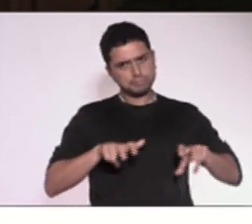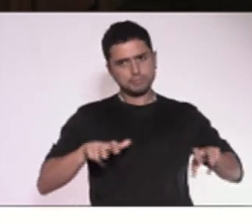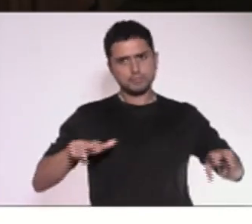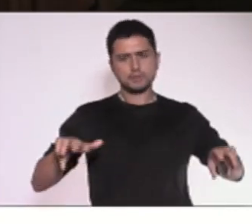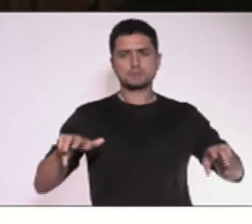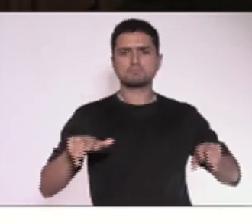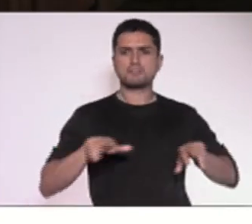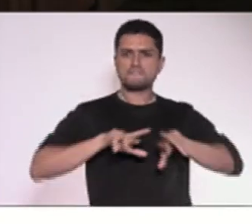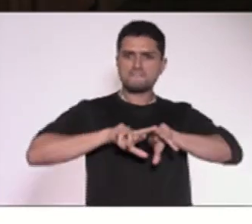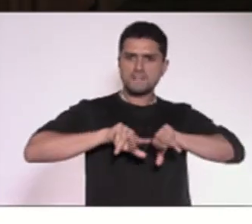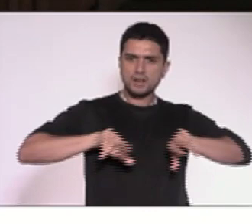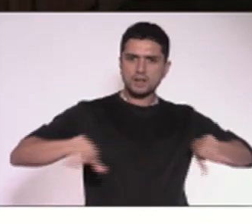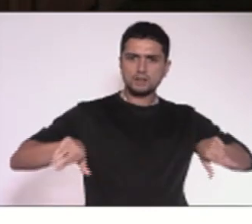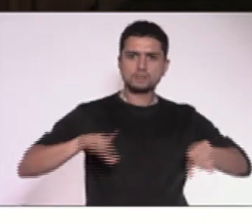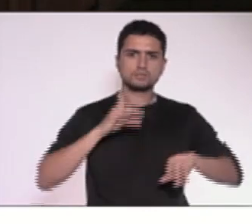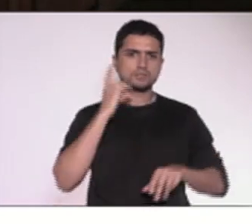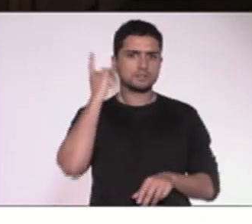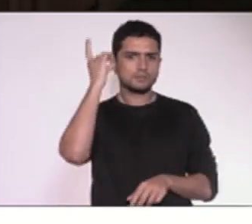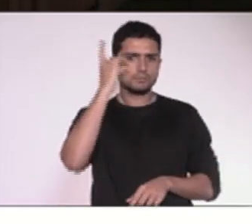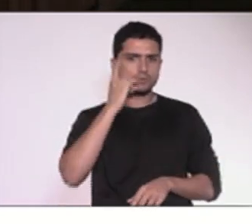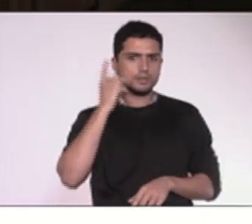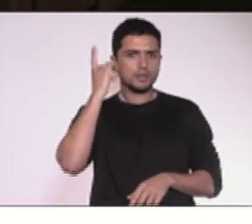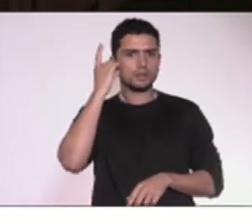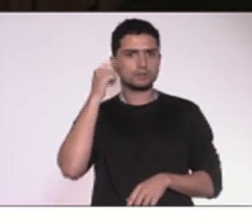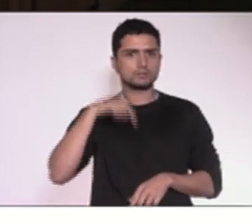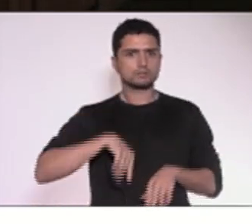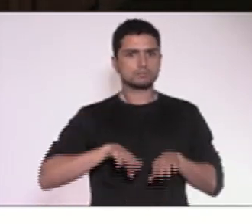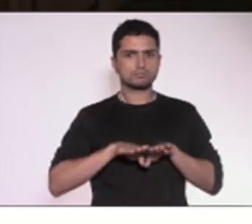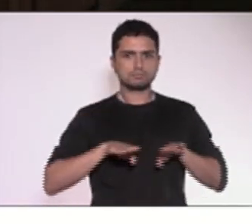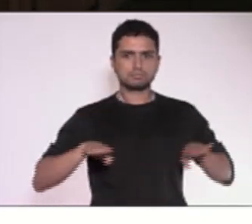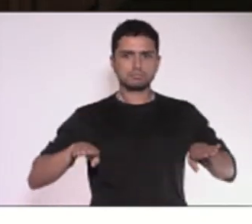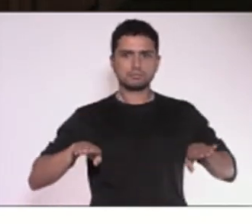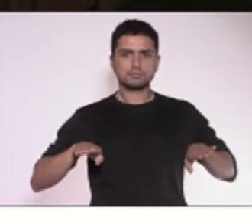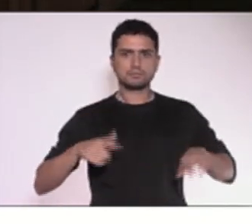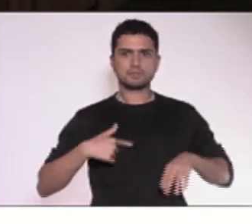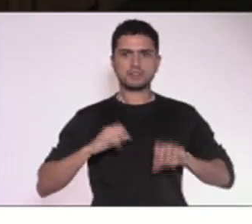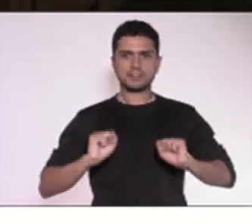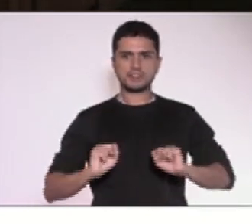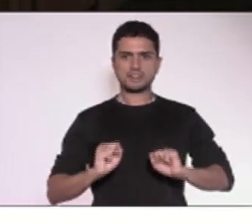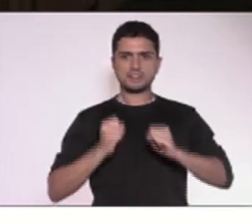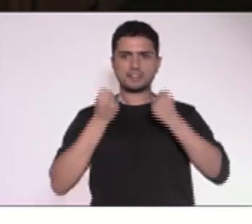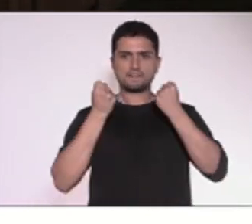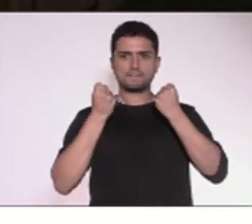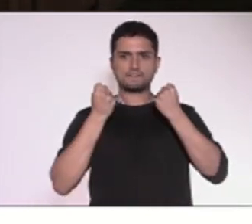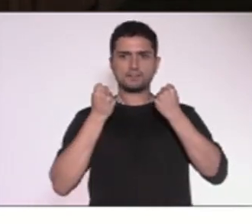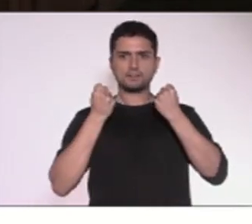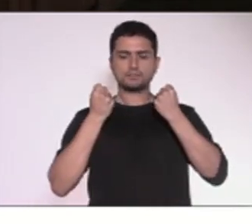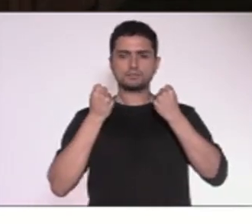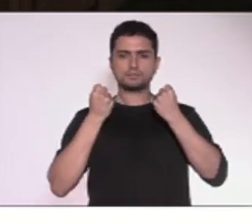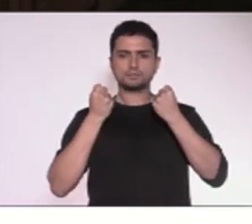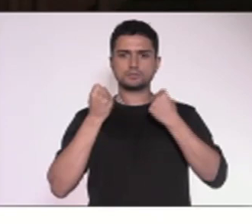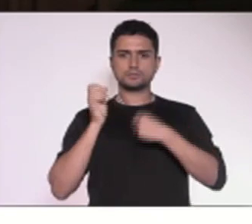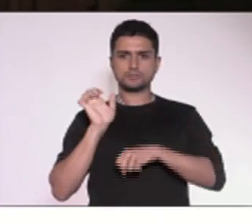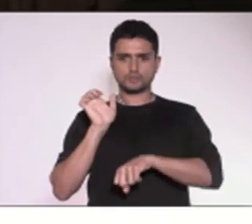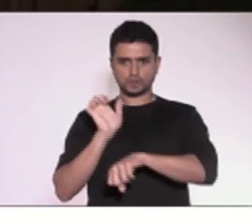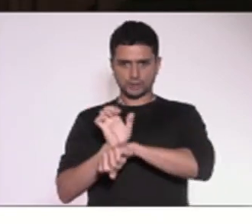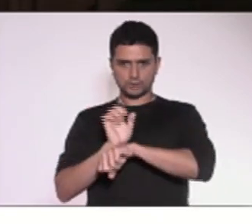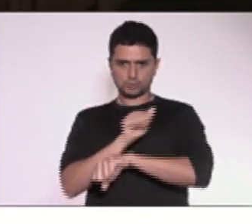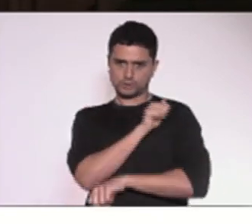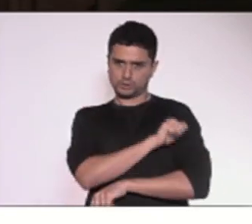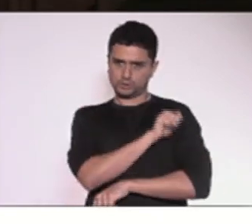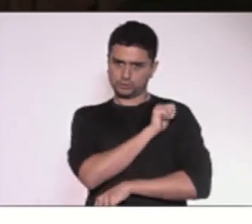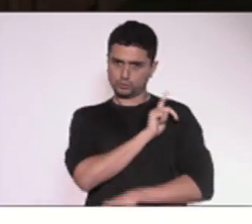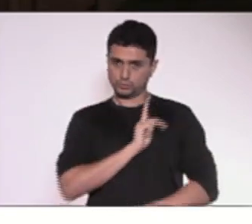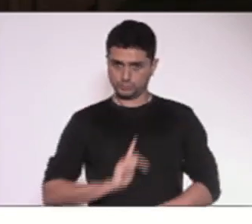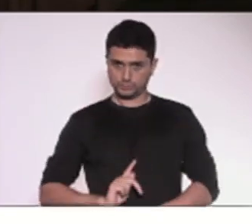que passam as sessões defendendo o governo do Estado do Rio de Janeiro. E